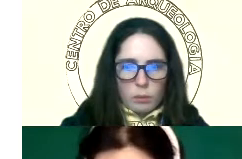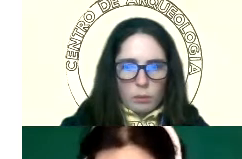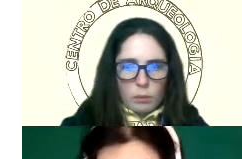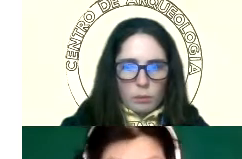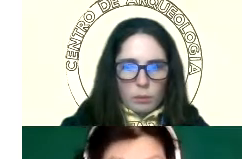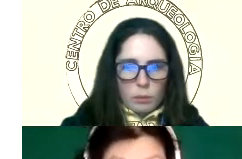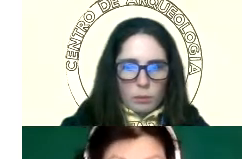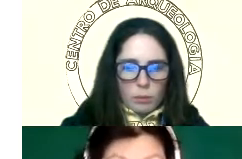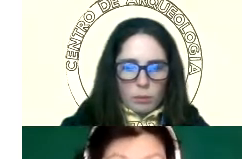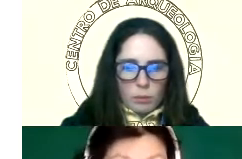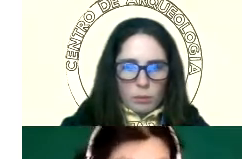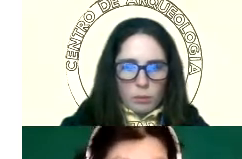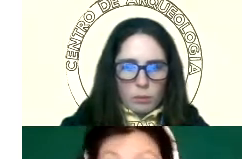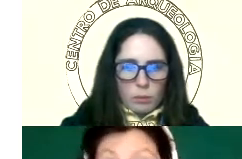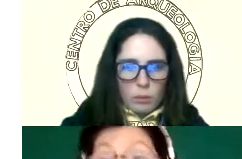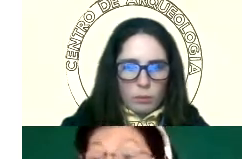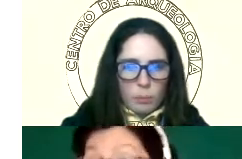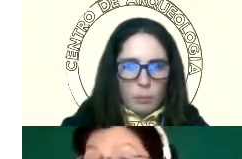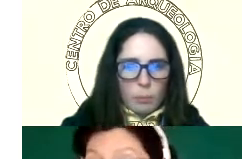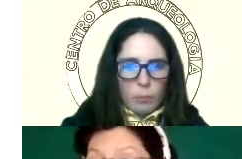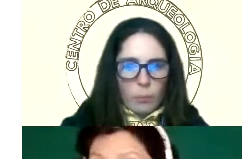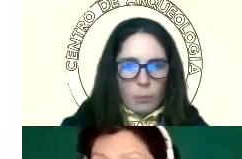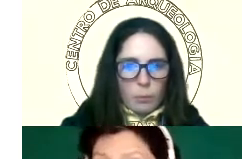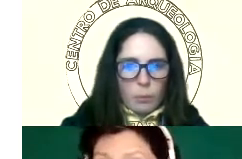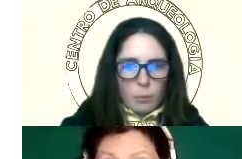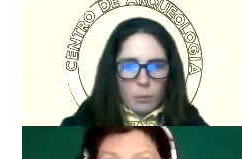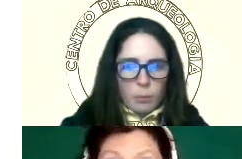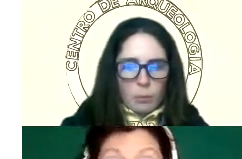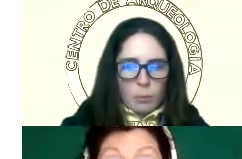construído. Ora, podemos aqui acrescentar